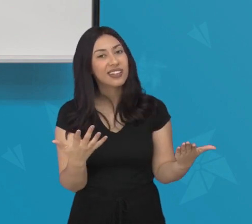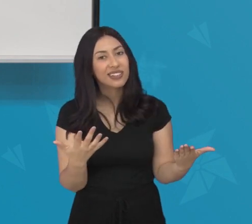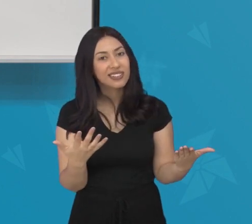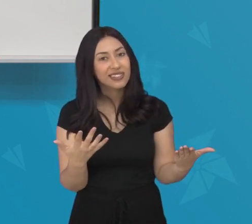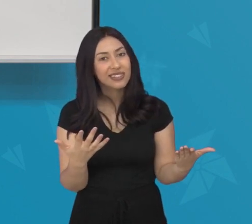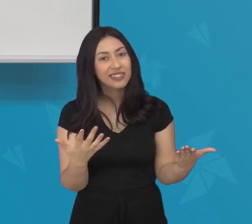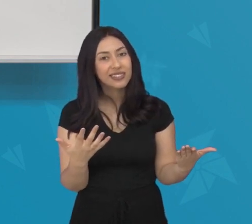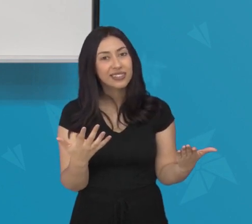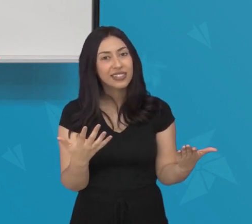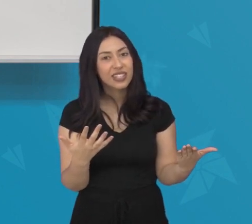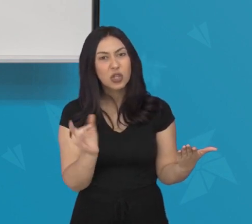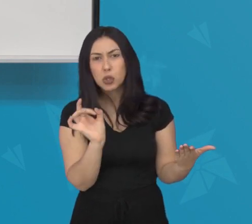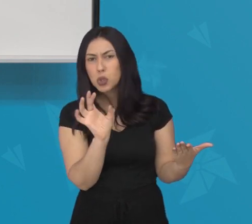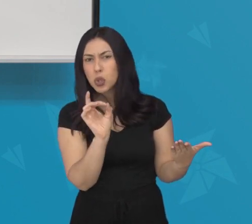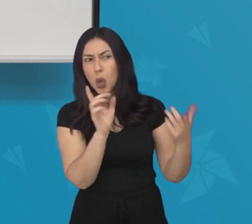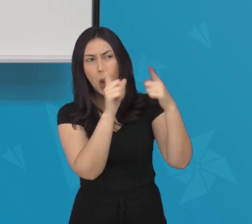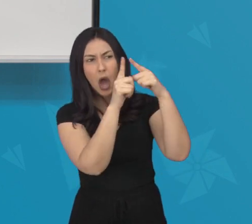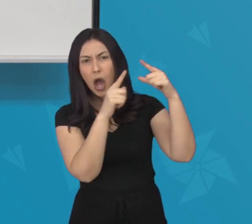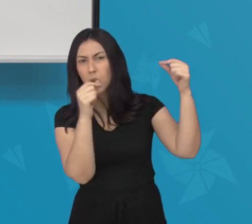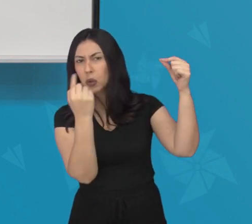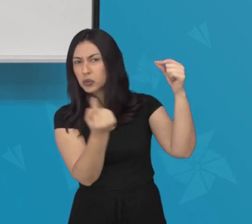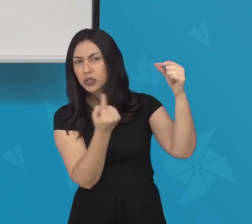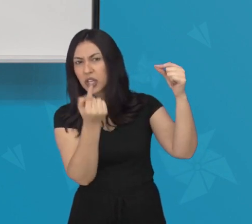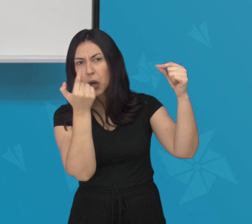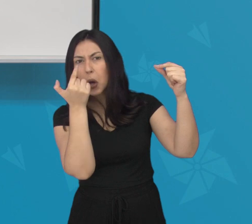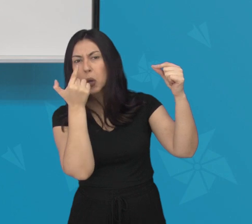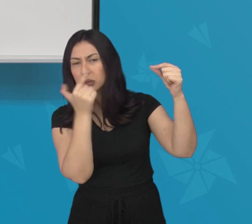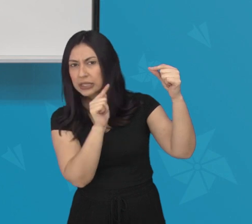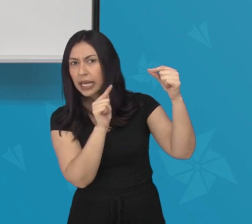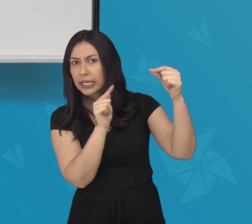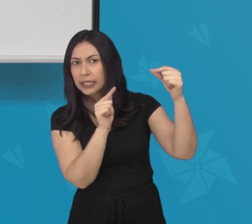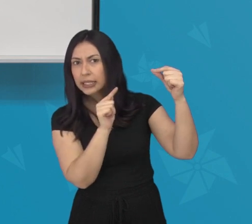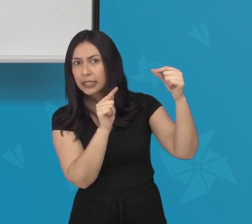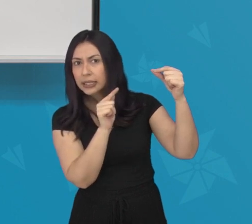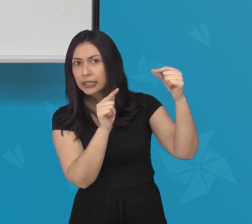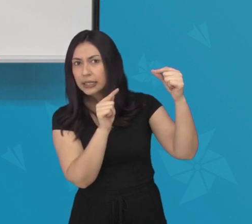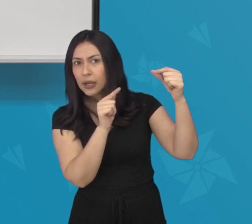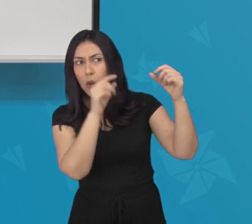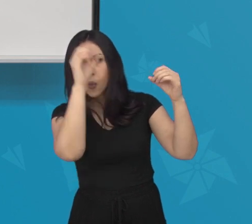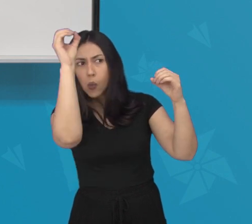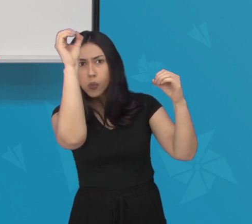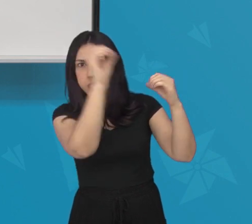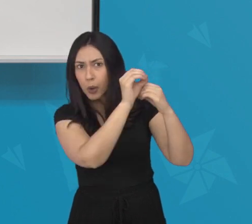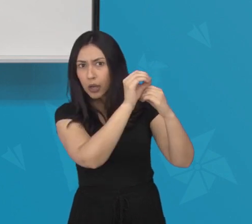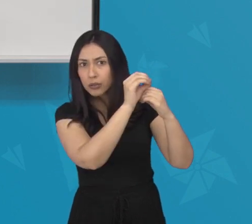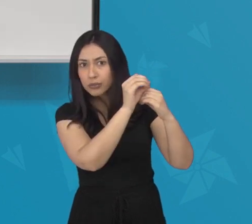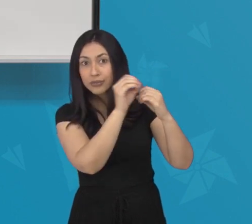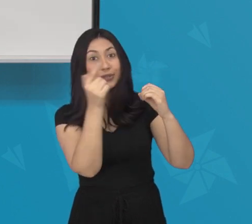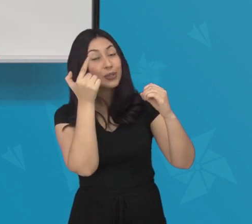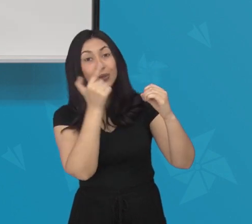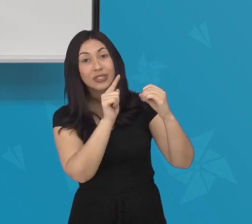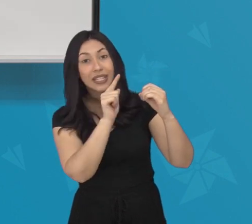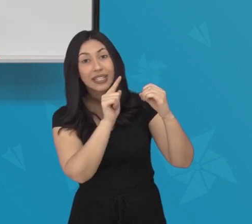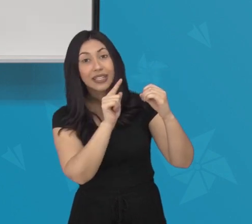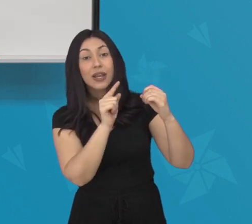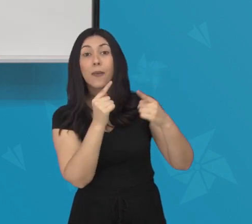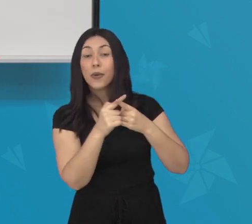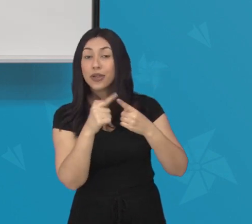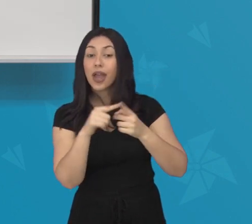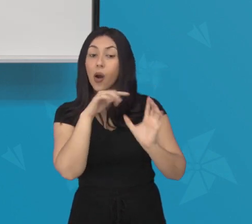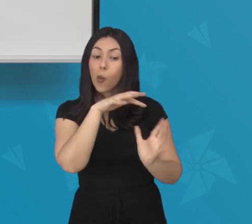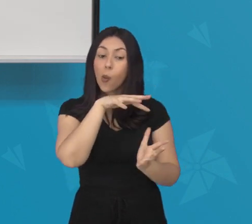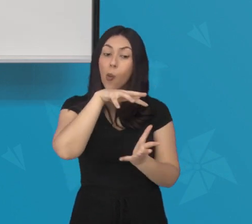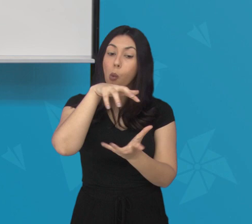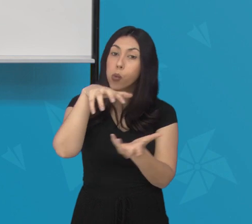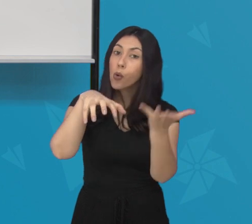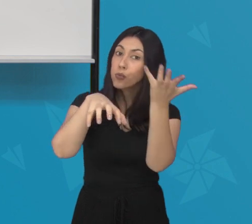é suficiente para que ela rompa o campo gravitacional que a Terra provoca na Lua e ela entre em órbita. Então veja